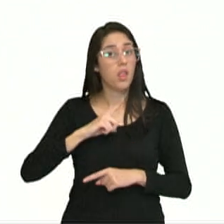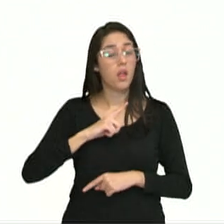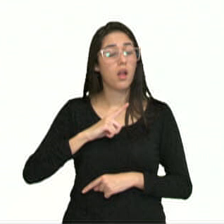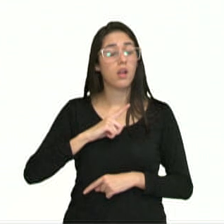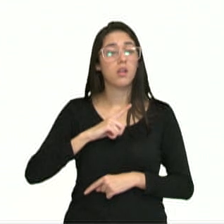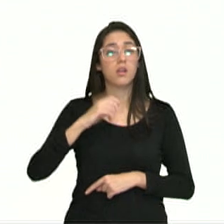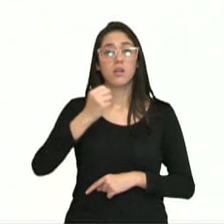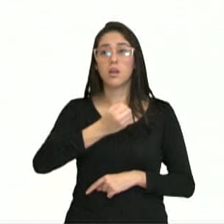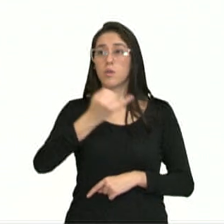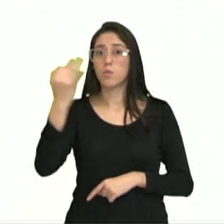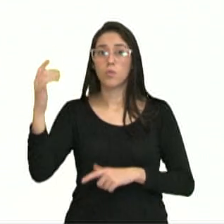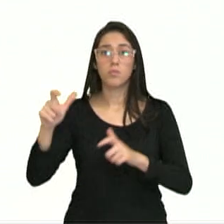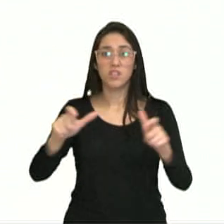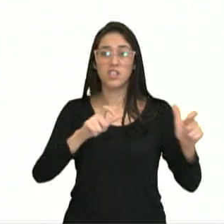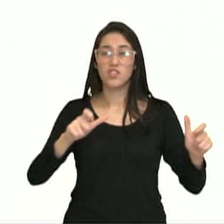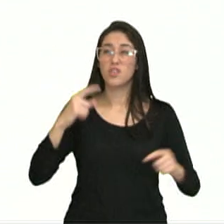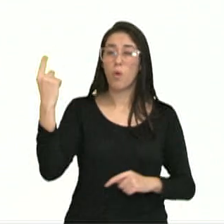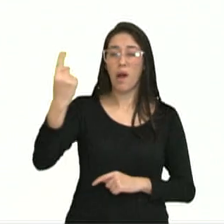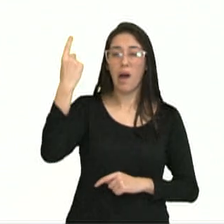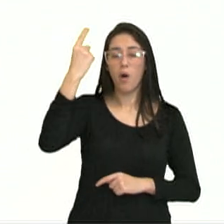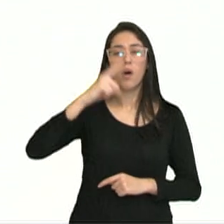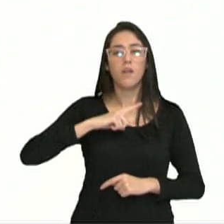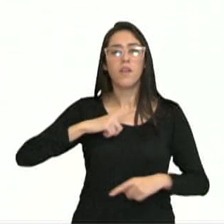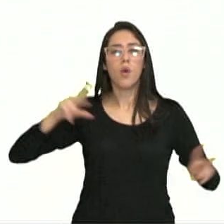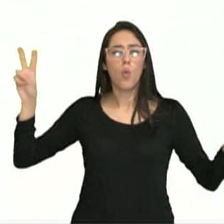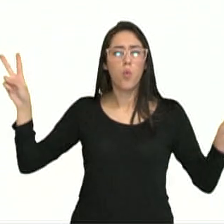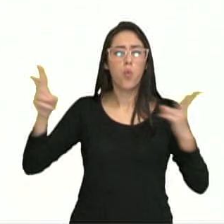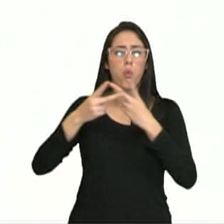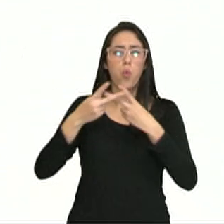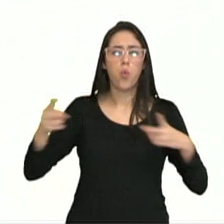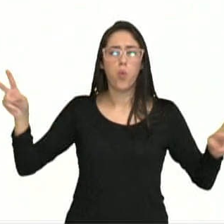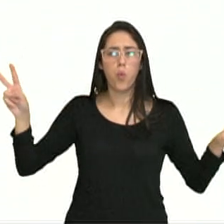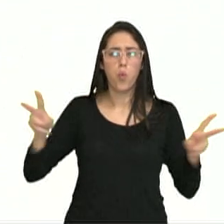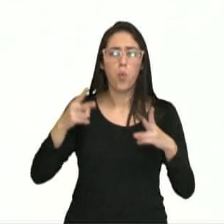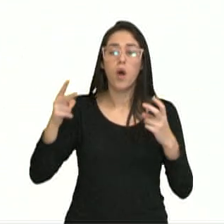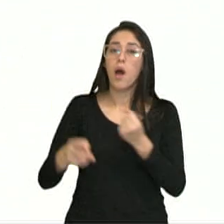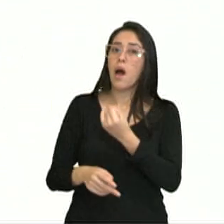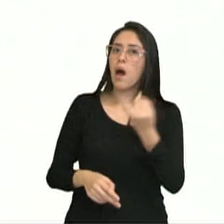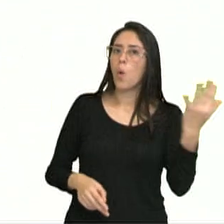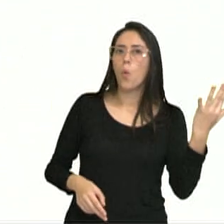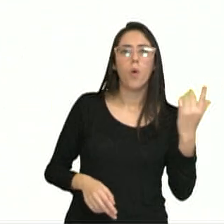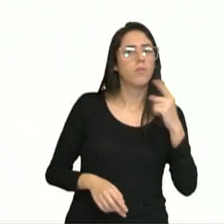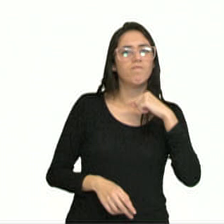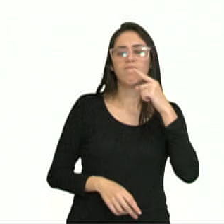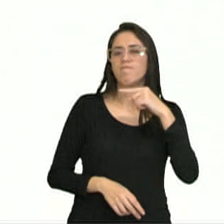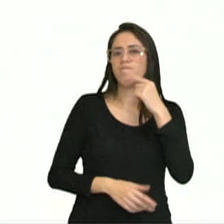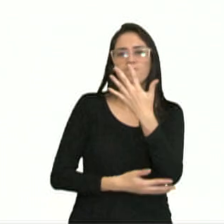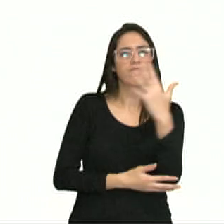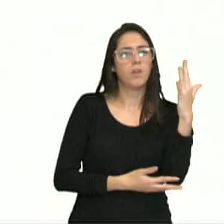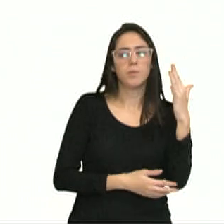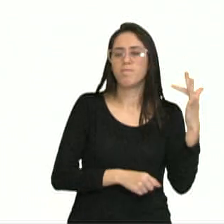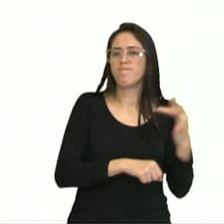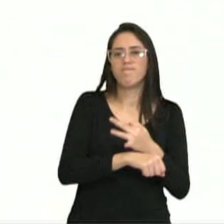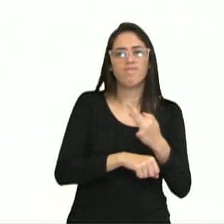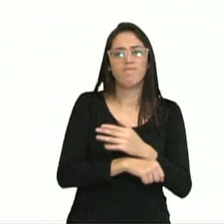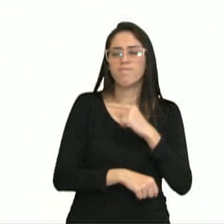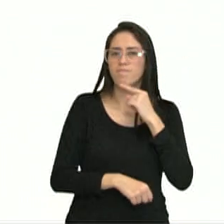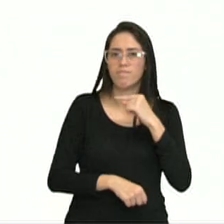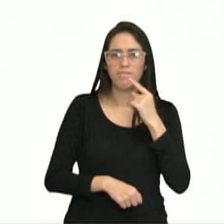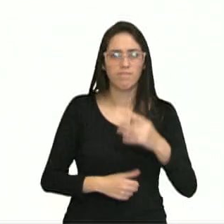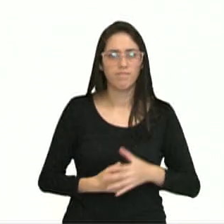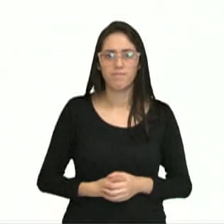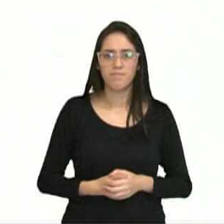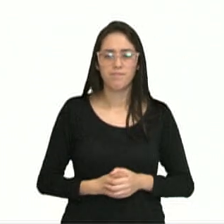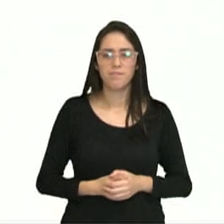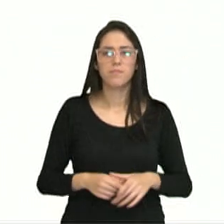regiões mais altas a incidência de ventos é maior, tem vegetação que não consegue sobreviver. Estepes e